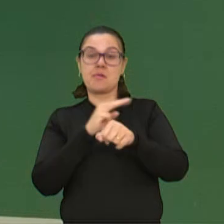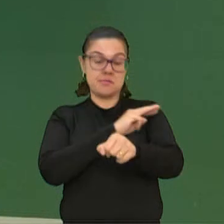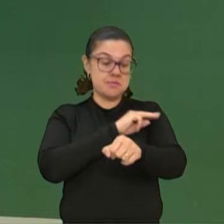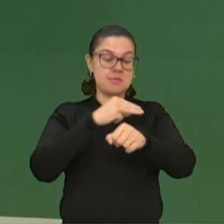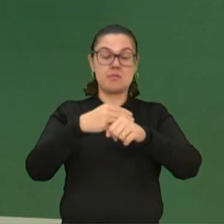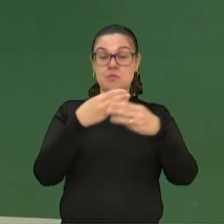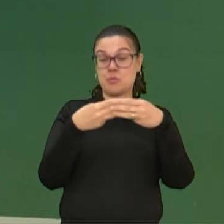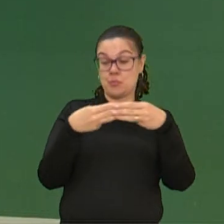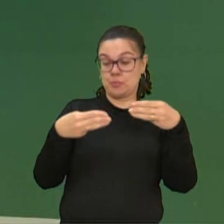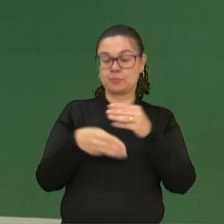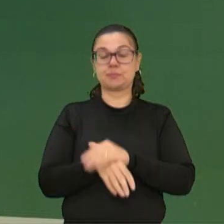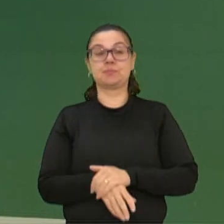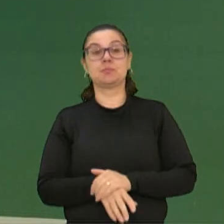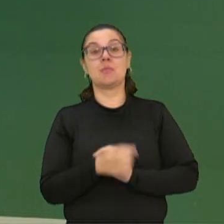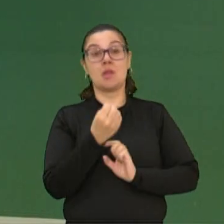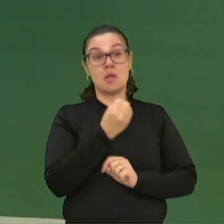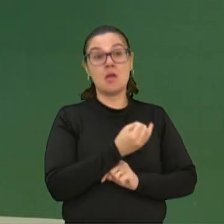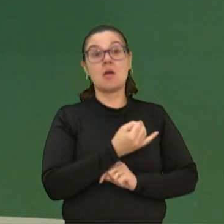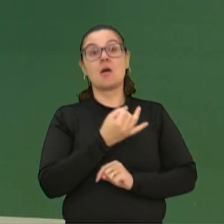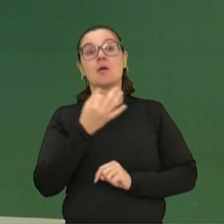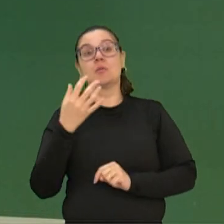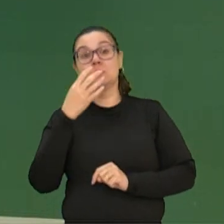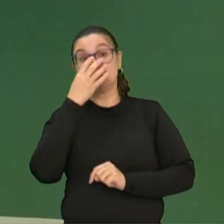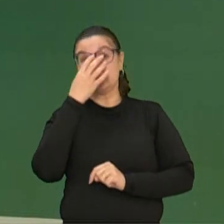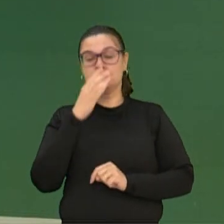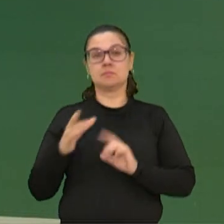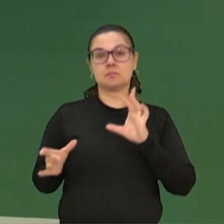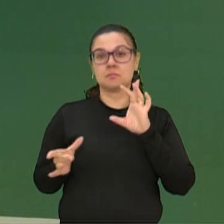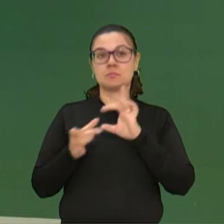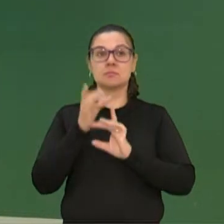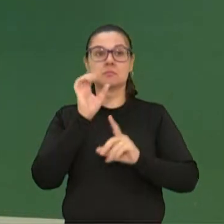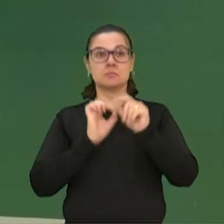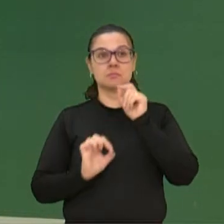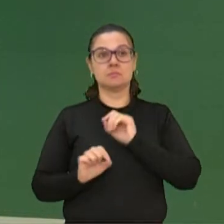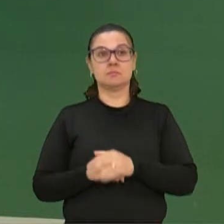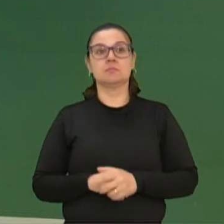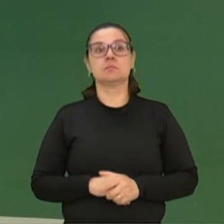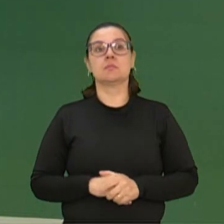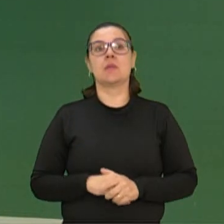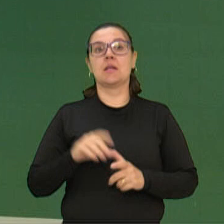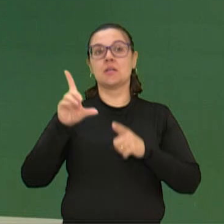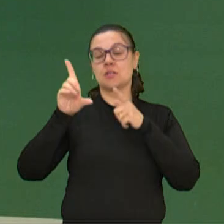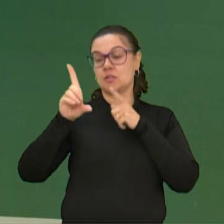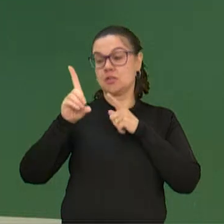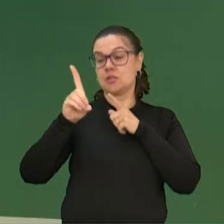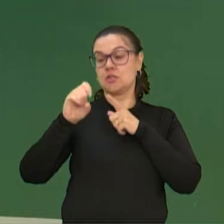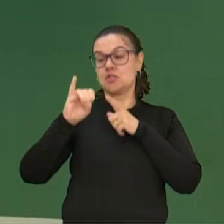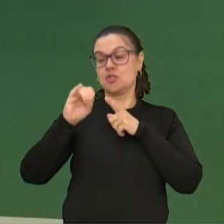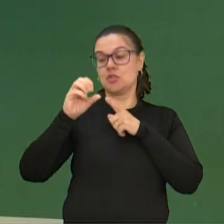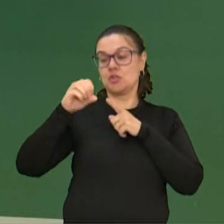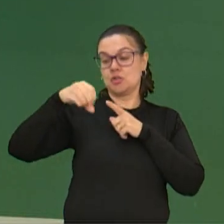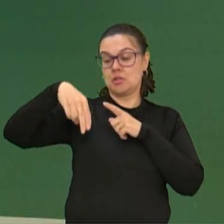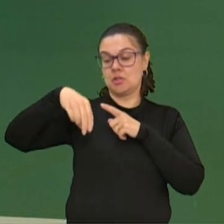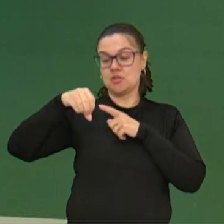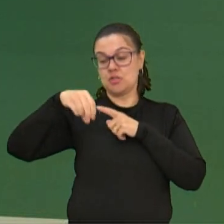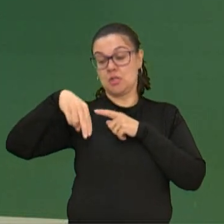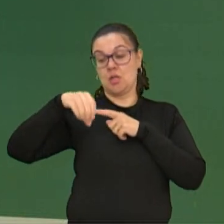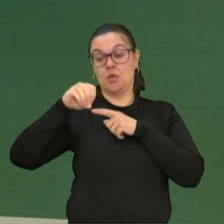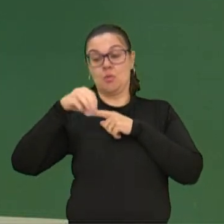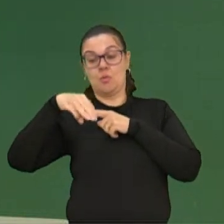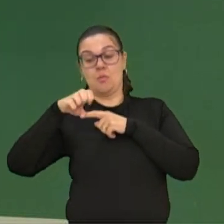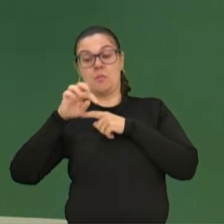Esses exercícios são alguns, não é um exercício só. Então, um deles é a